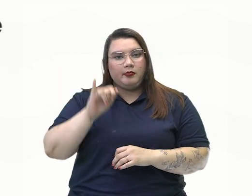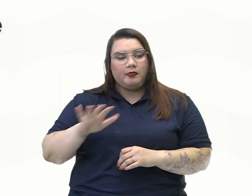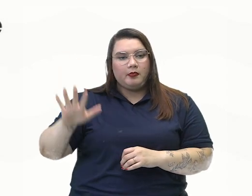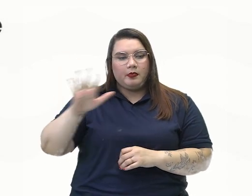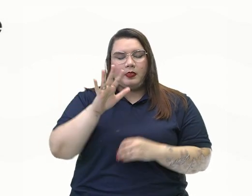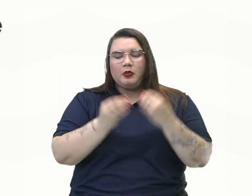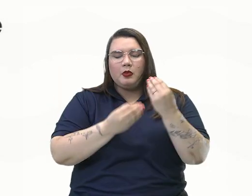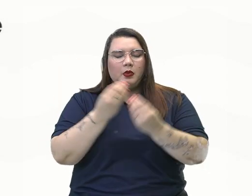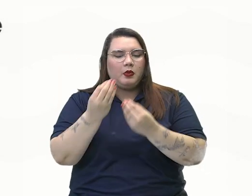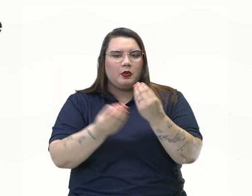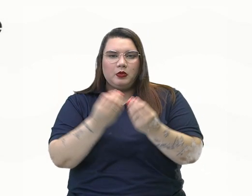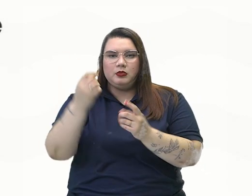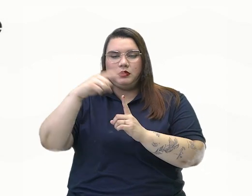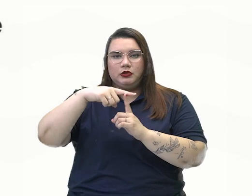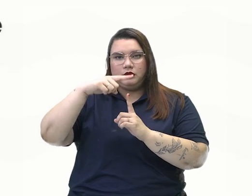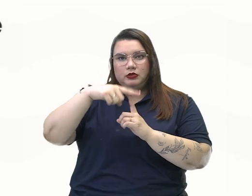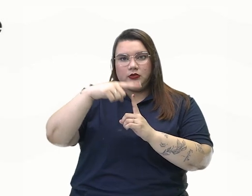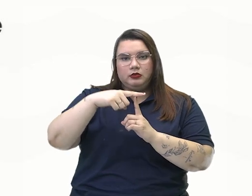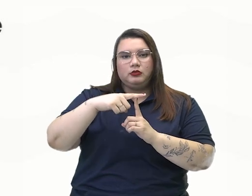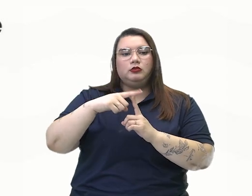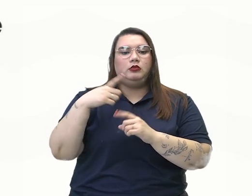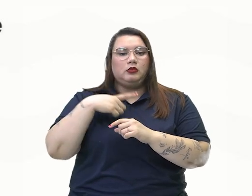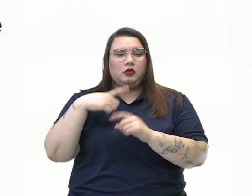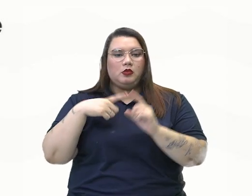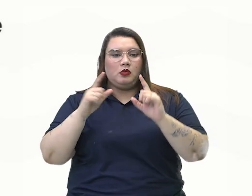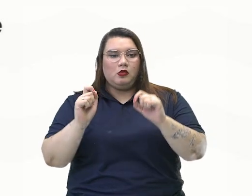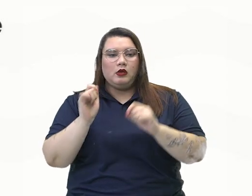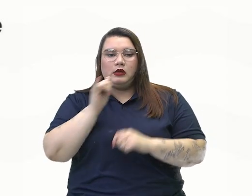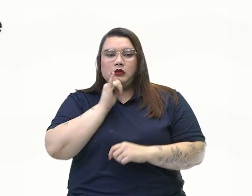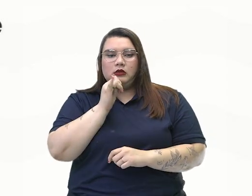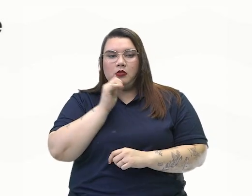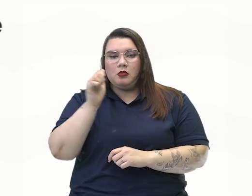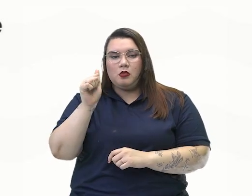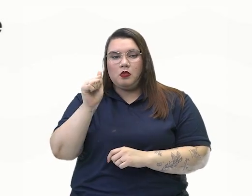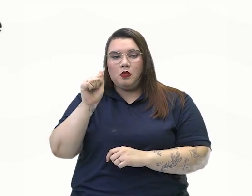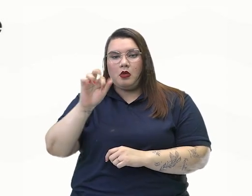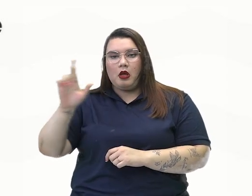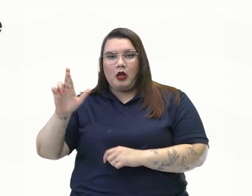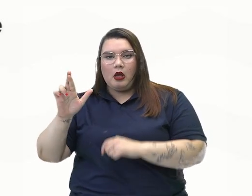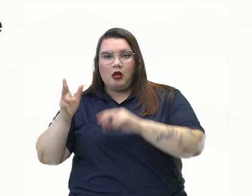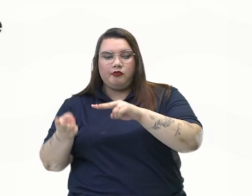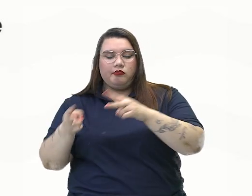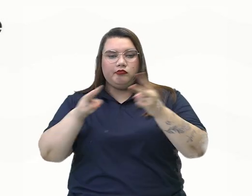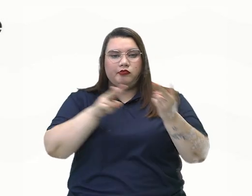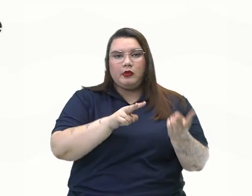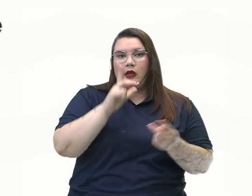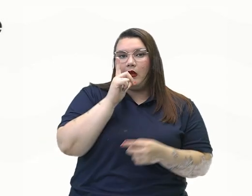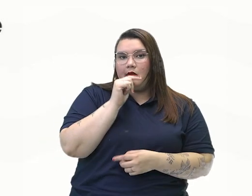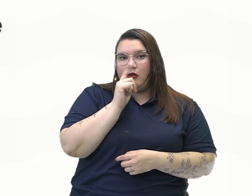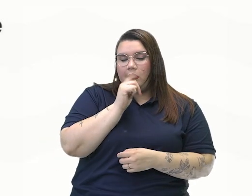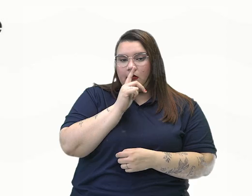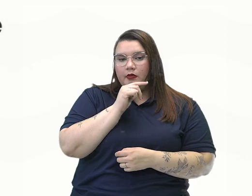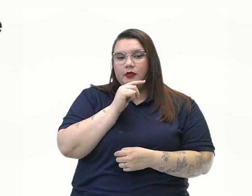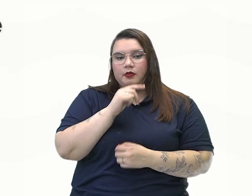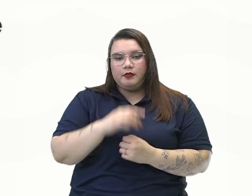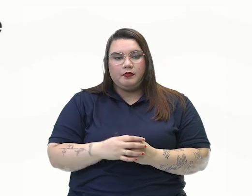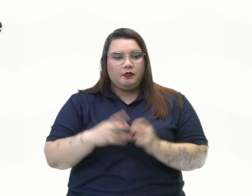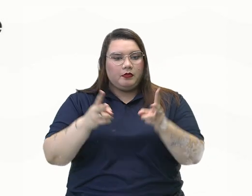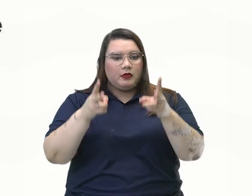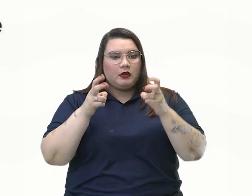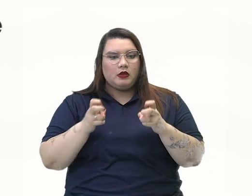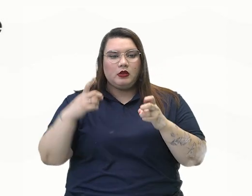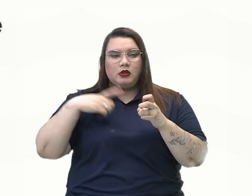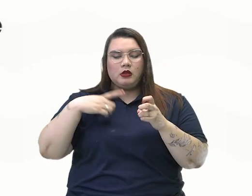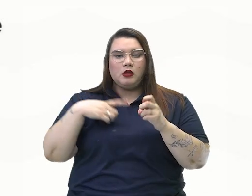aí nessa imagem. Qual é o exemplo que eu tenho? Do ar para a água. Você percebe aí que eu tenho